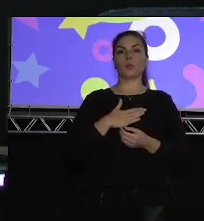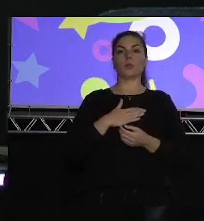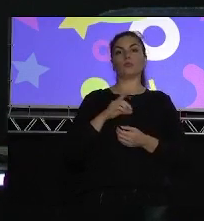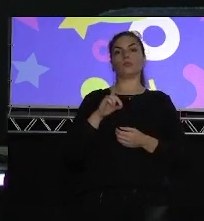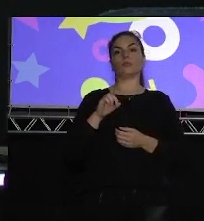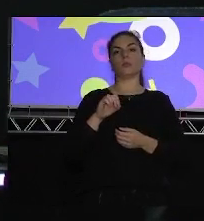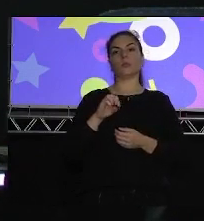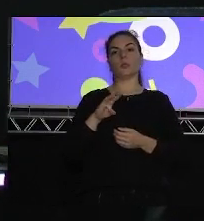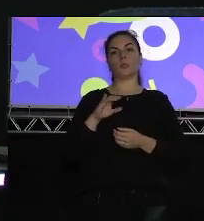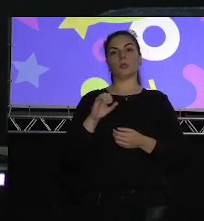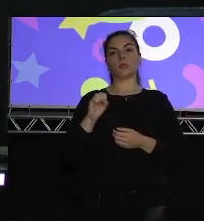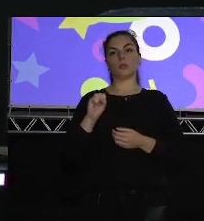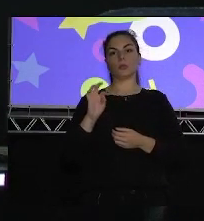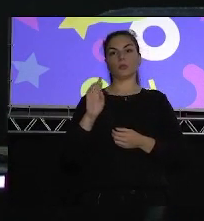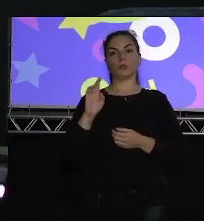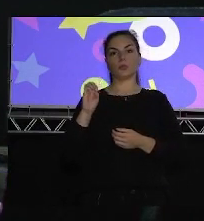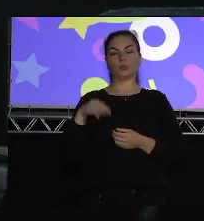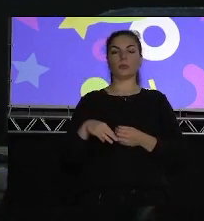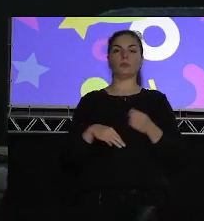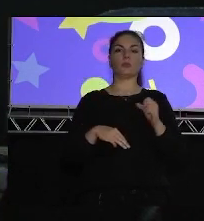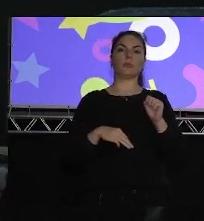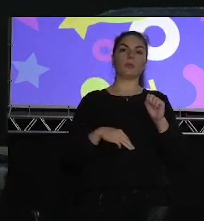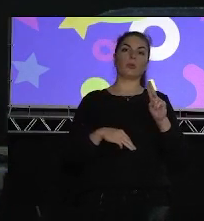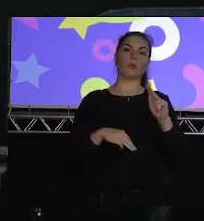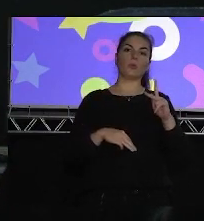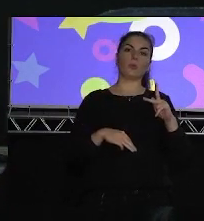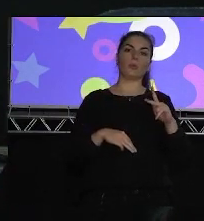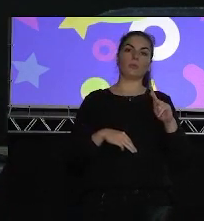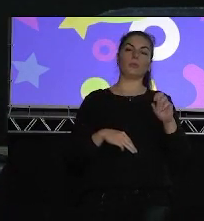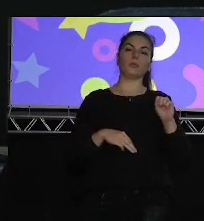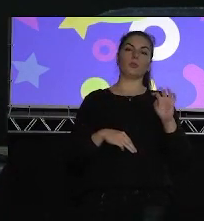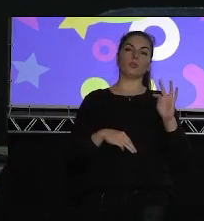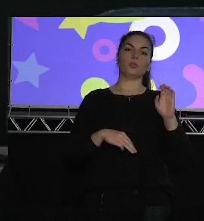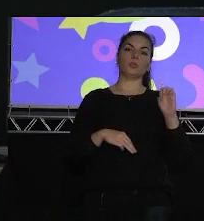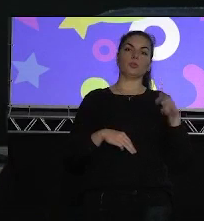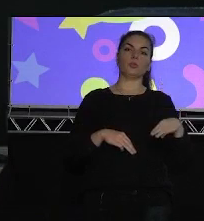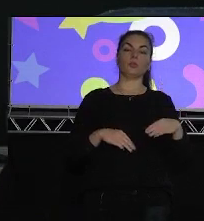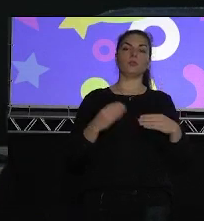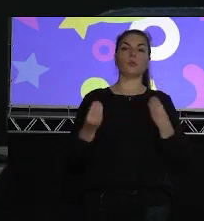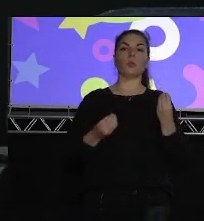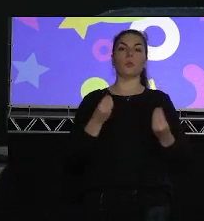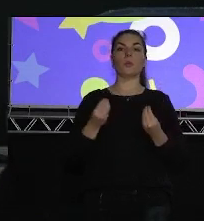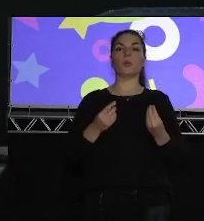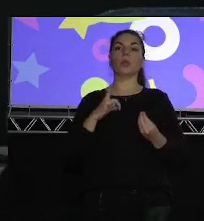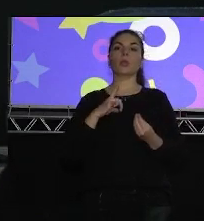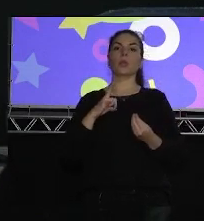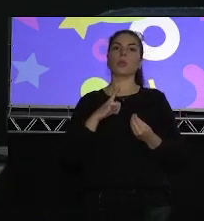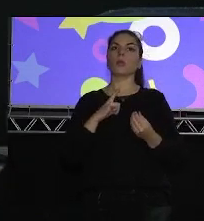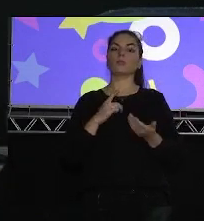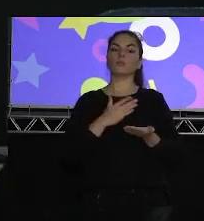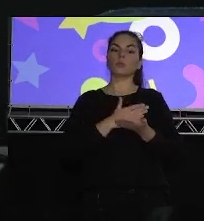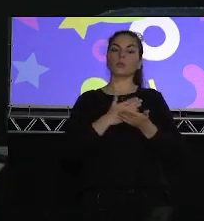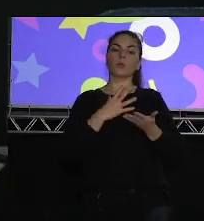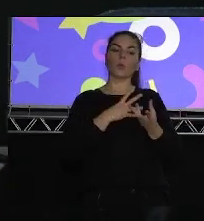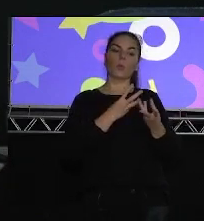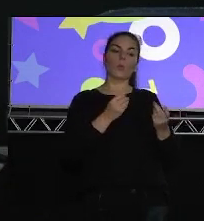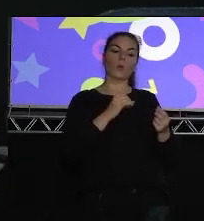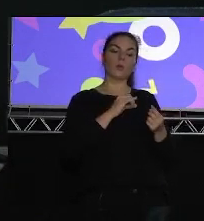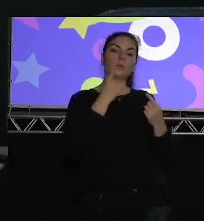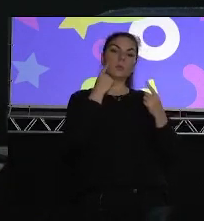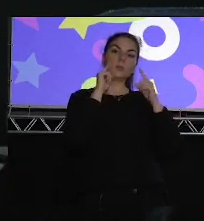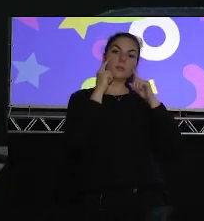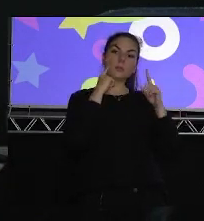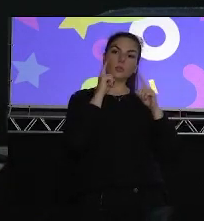vazão do meu upstream. Quantas iniciativas passam no meu up por mês? Quantas iniciativas